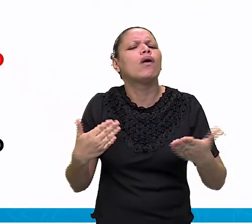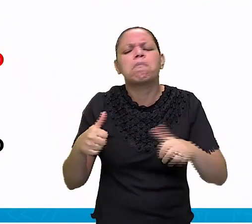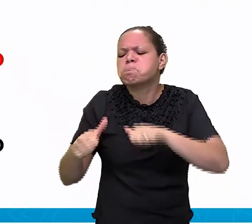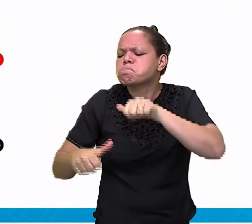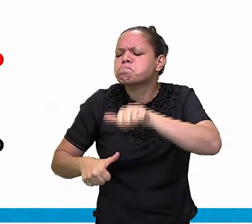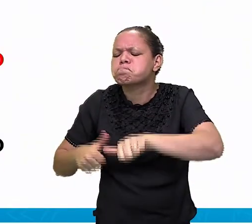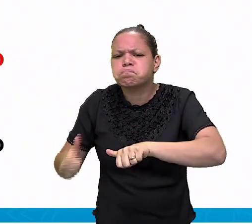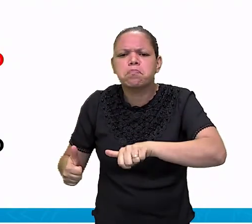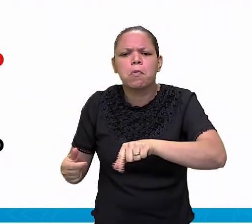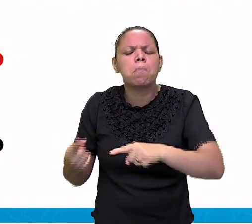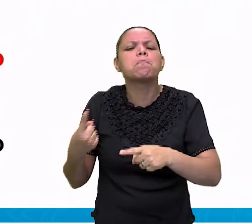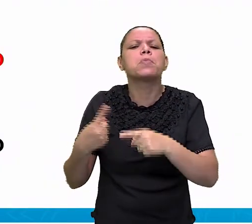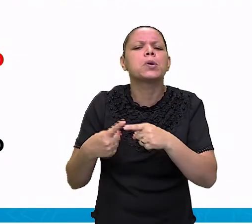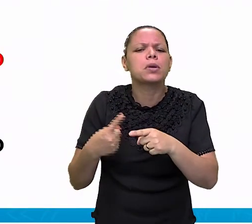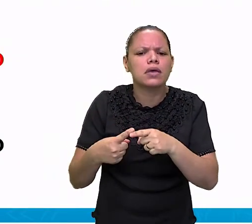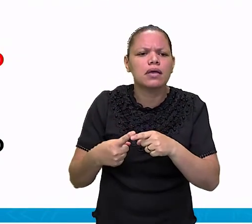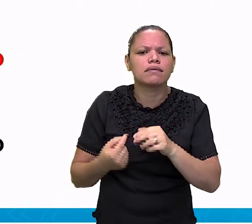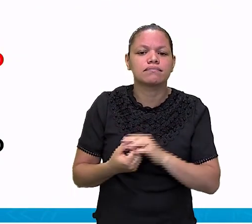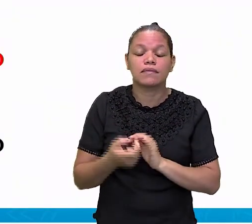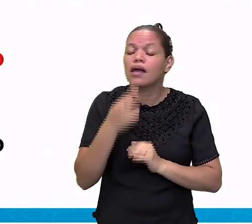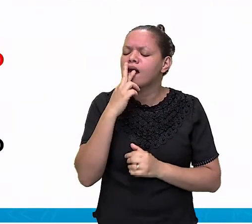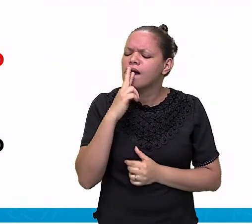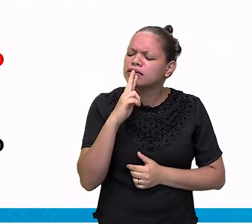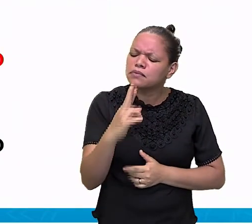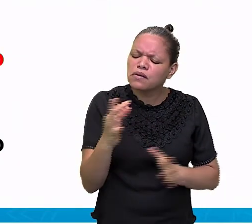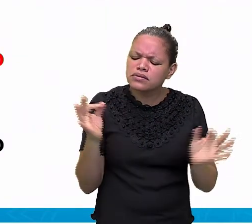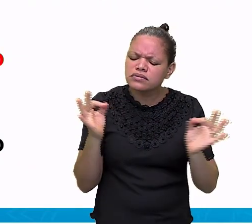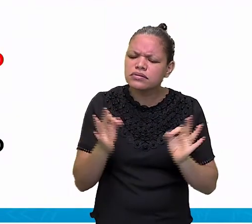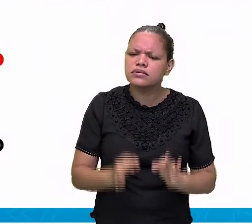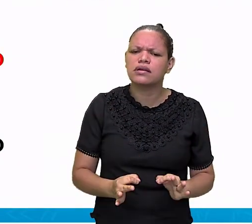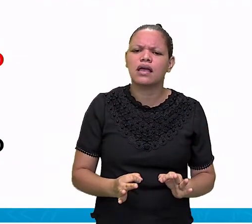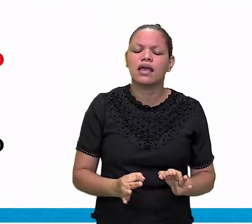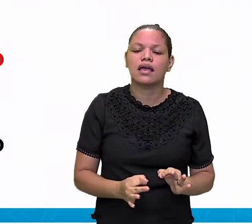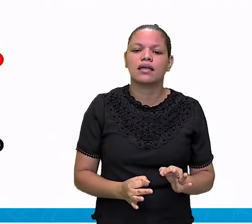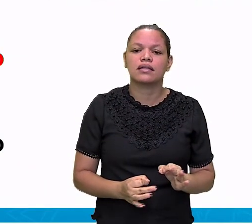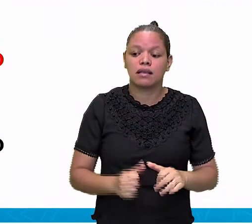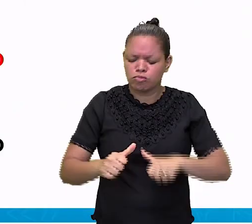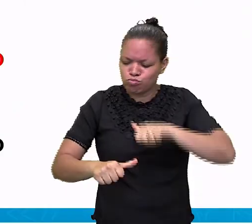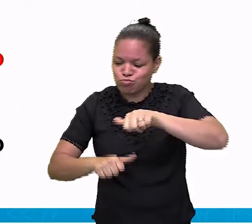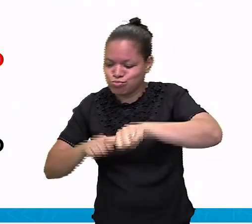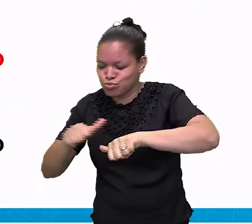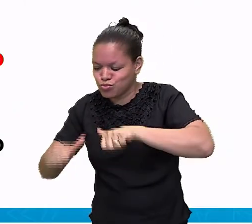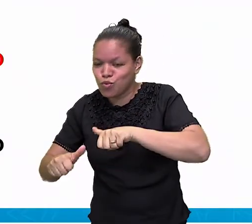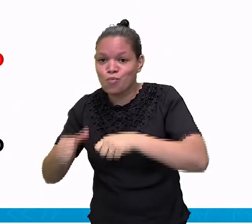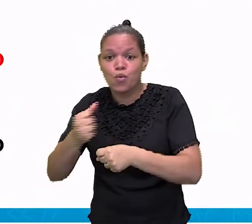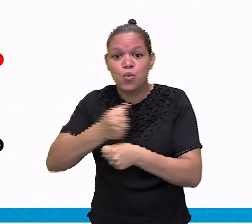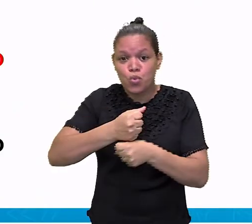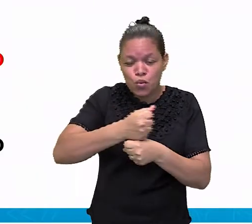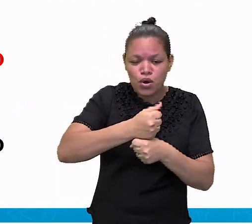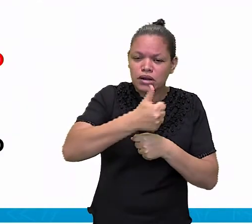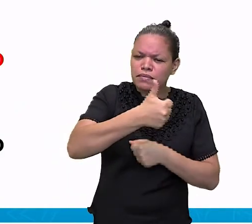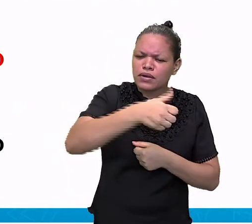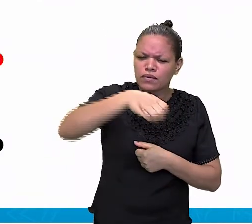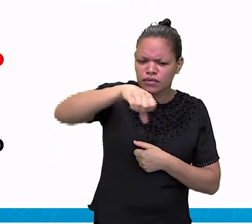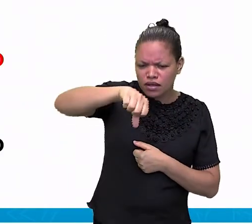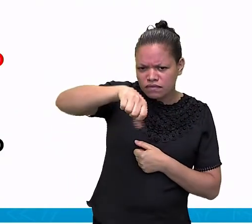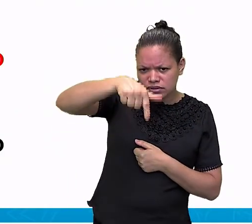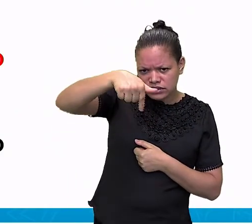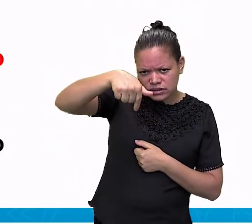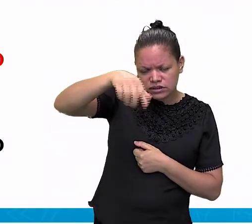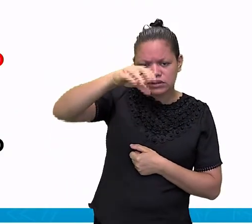mudou? Então, a resposta correta é mudou no ano de 1970, devido ao